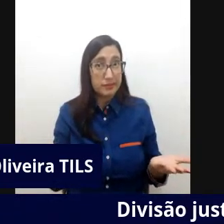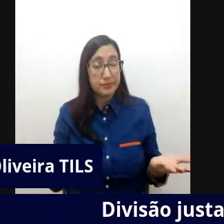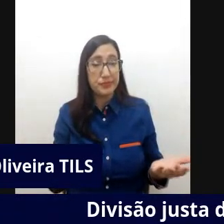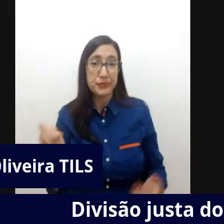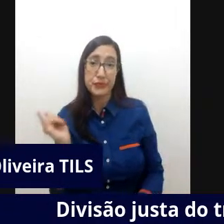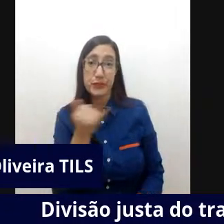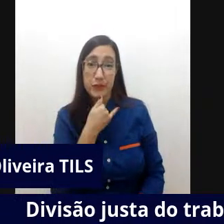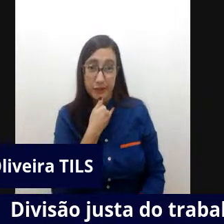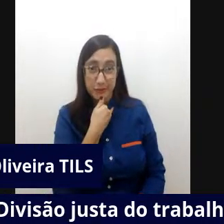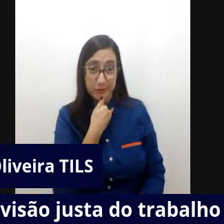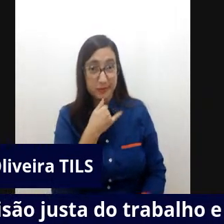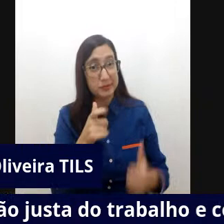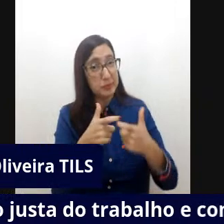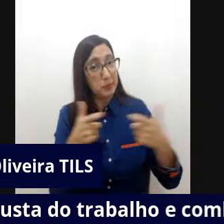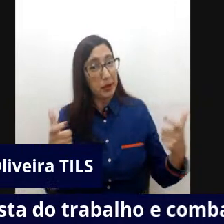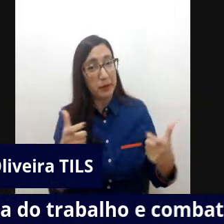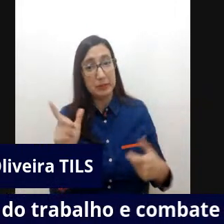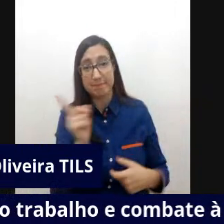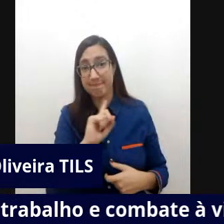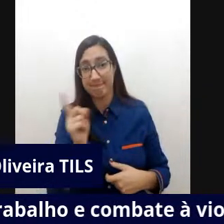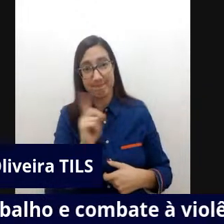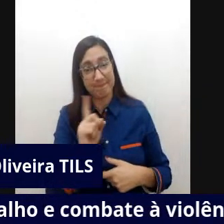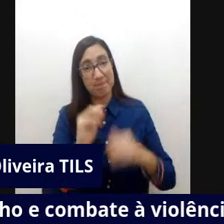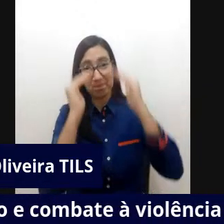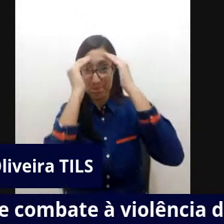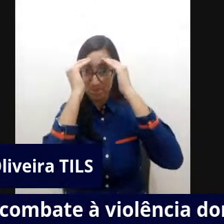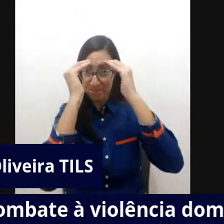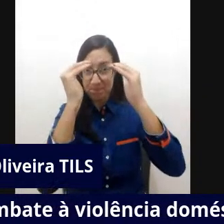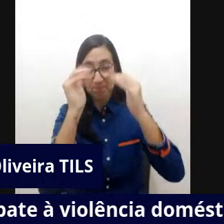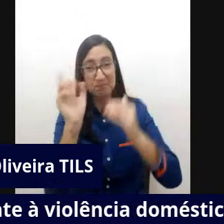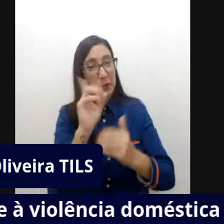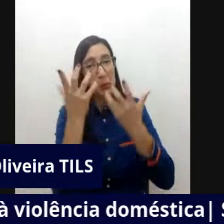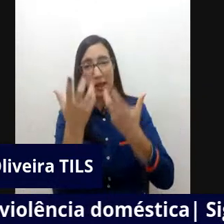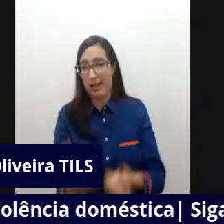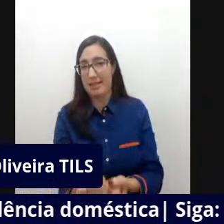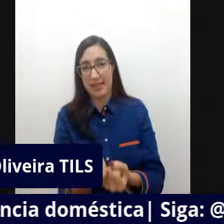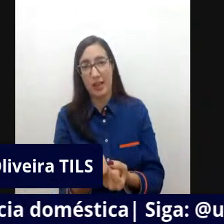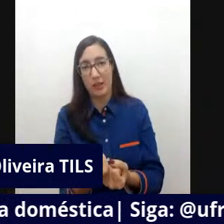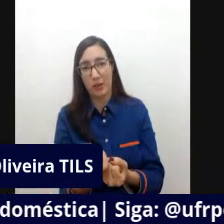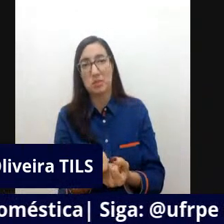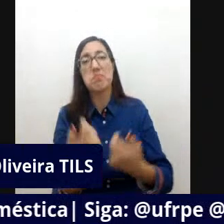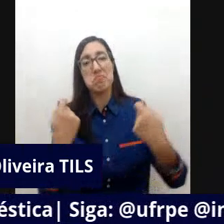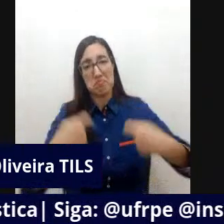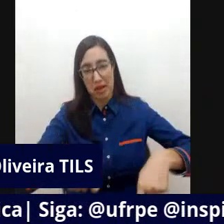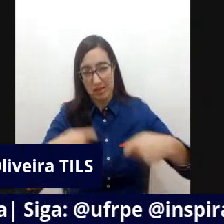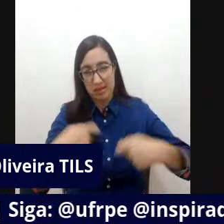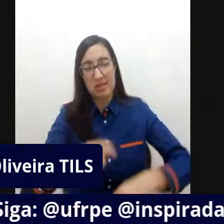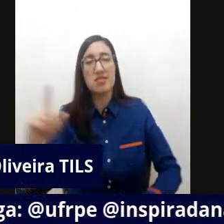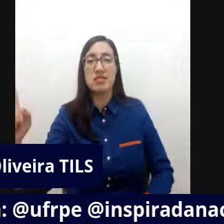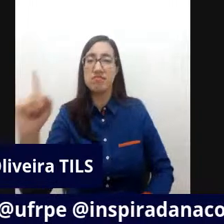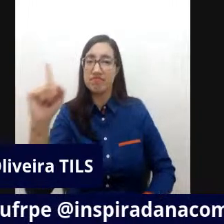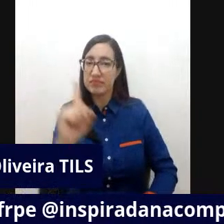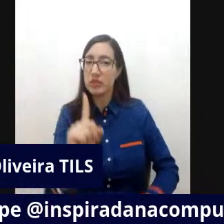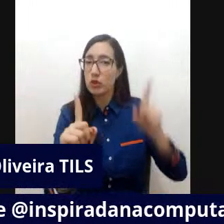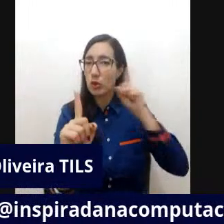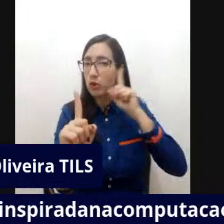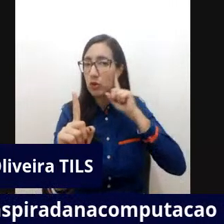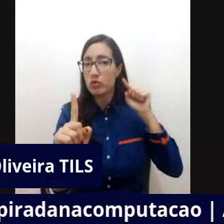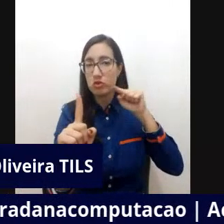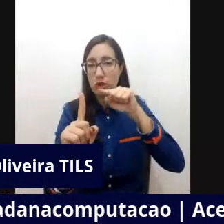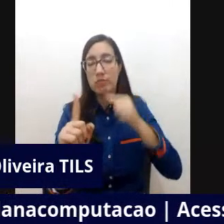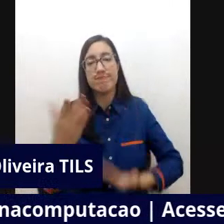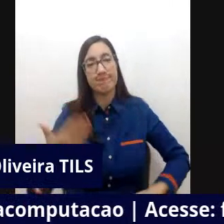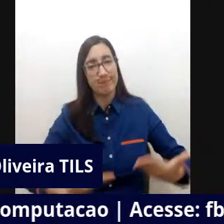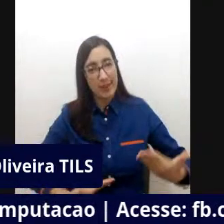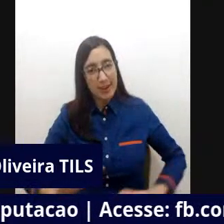sabemos, sim, de muitas empregadoras que, ou porque resolveu aderir à campanha, ou porque